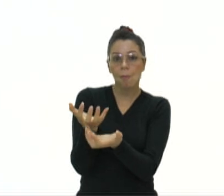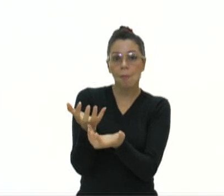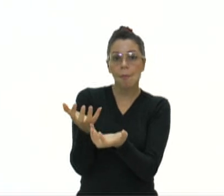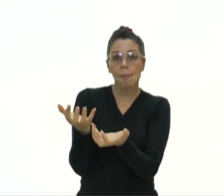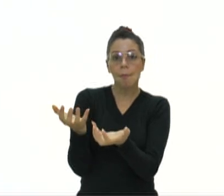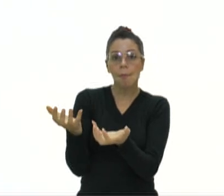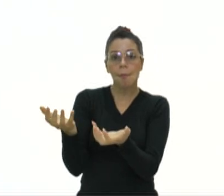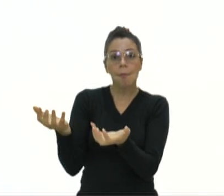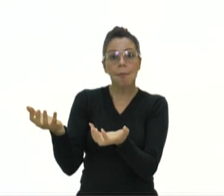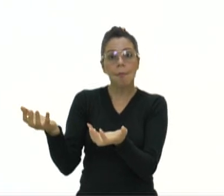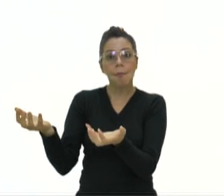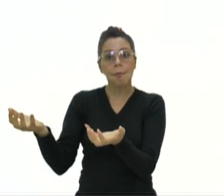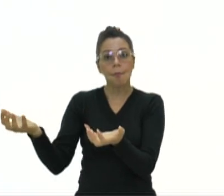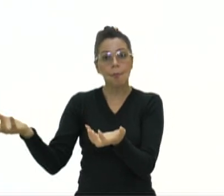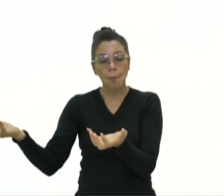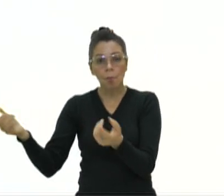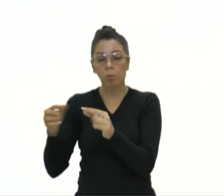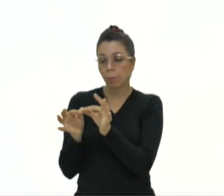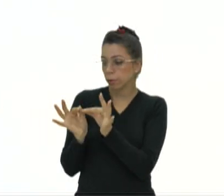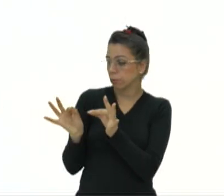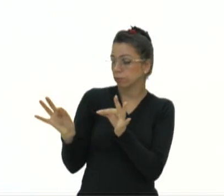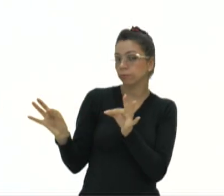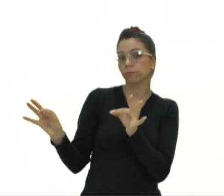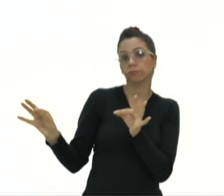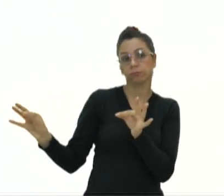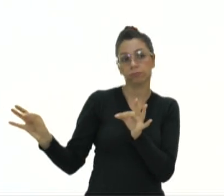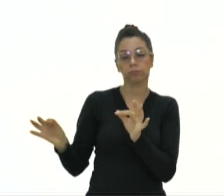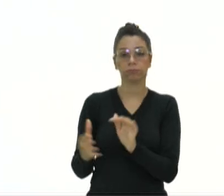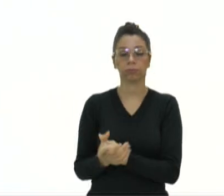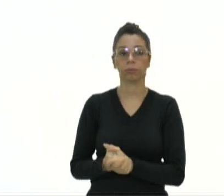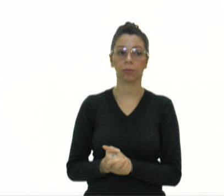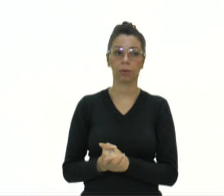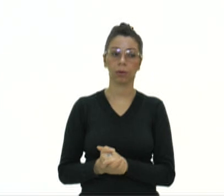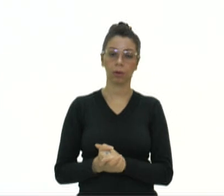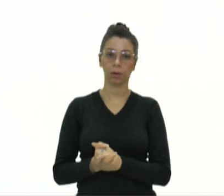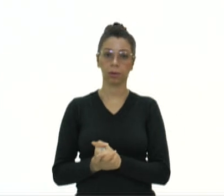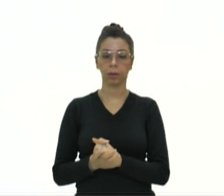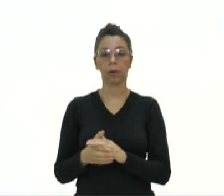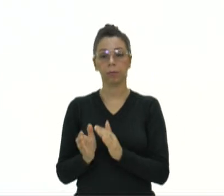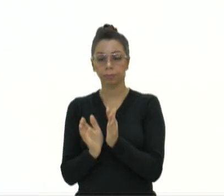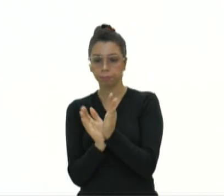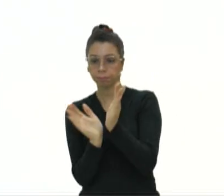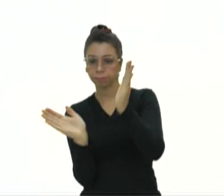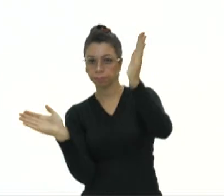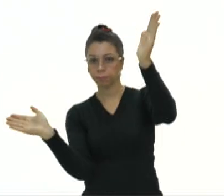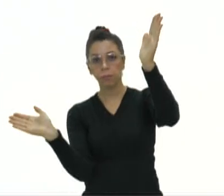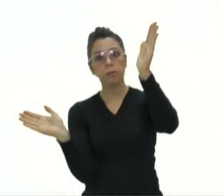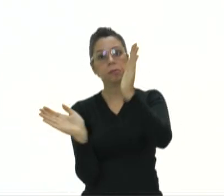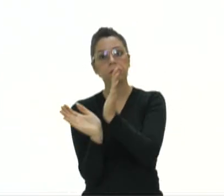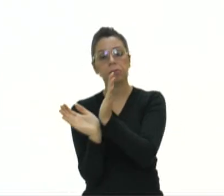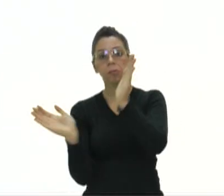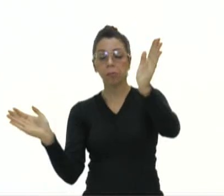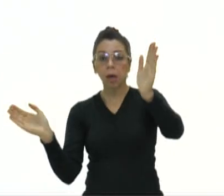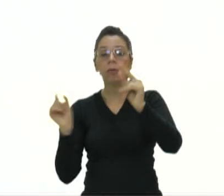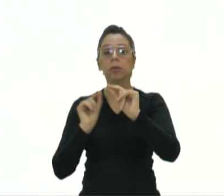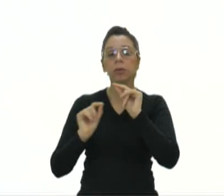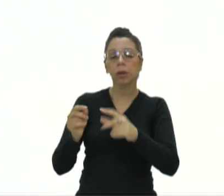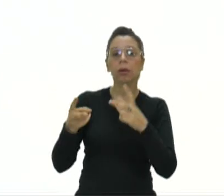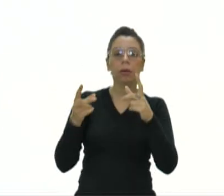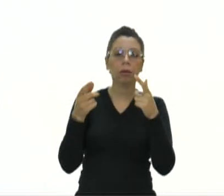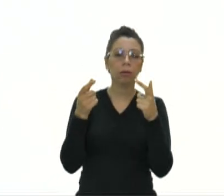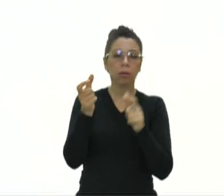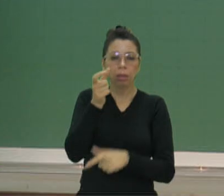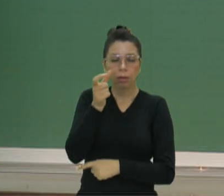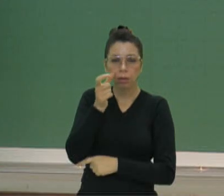mais rala, a partir de que vai se direcionando aos polos. Então a gente percebe neste gráfico uma situação bem interessante